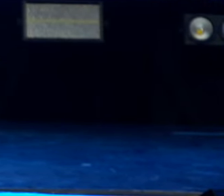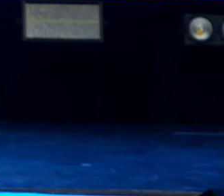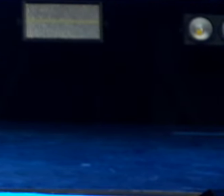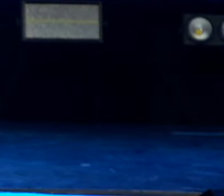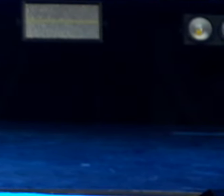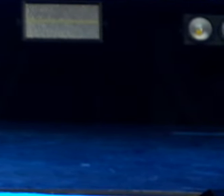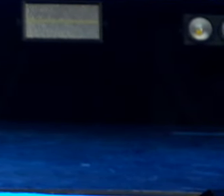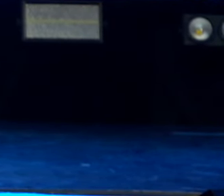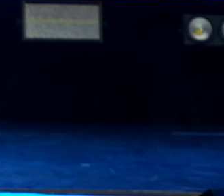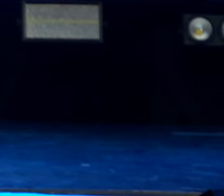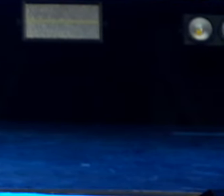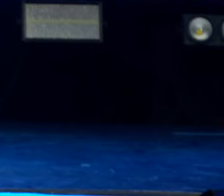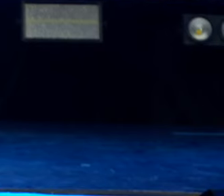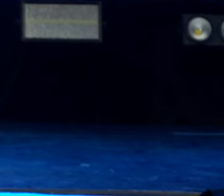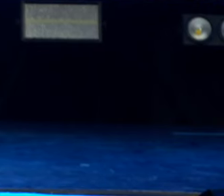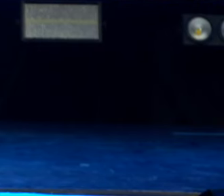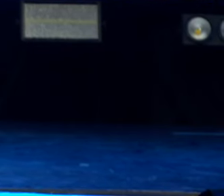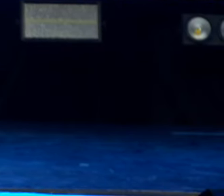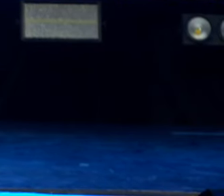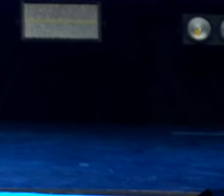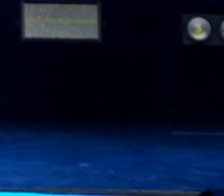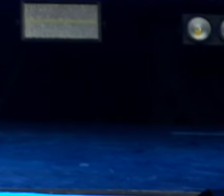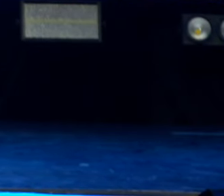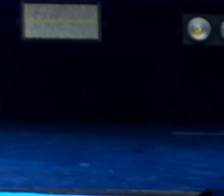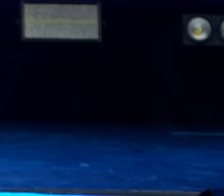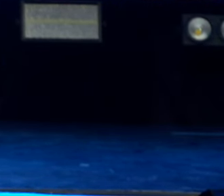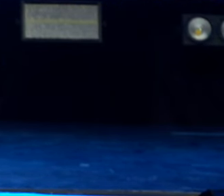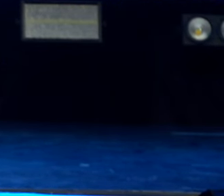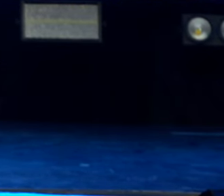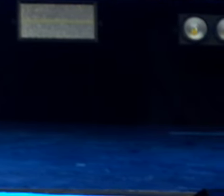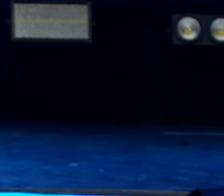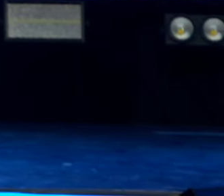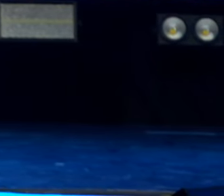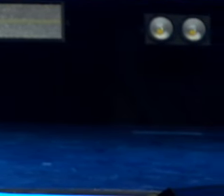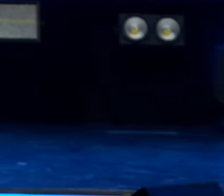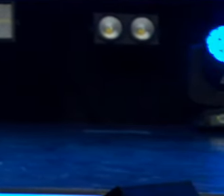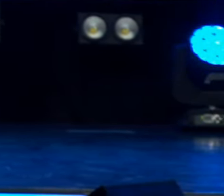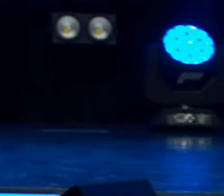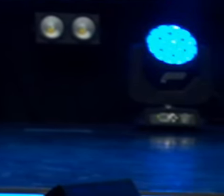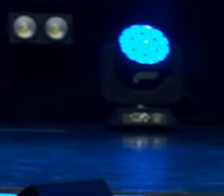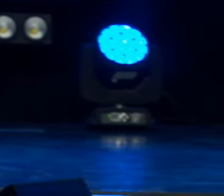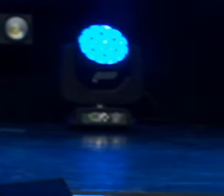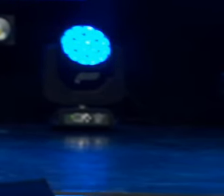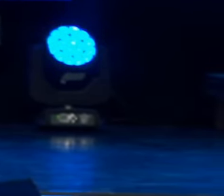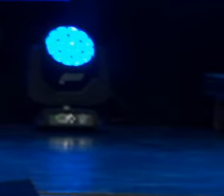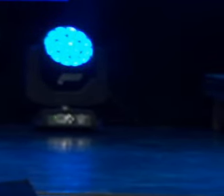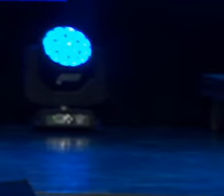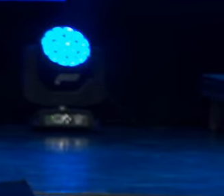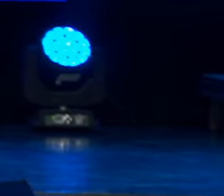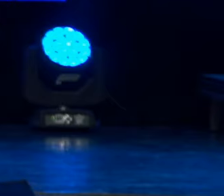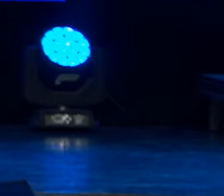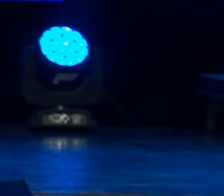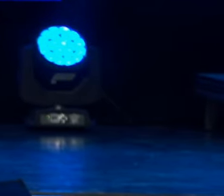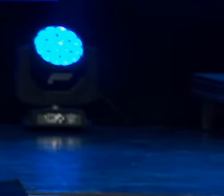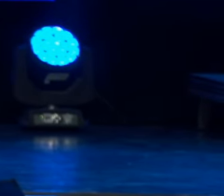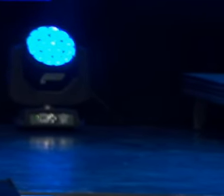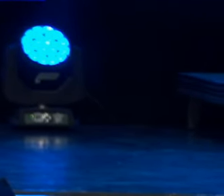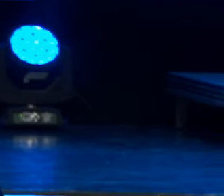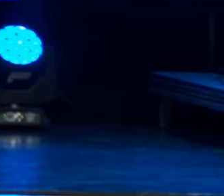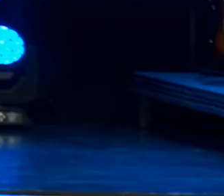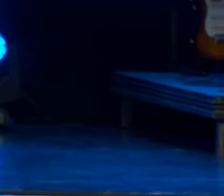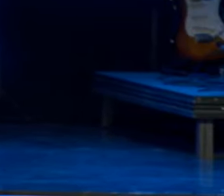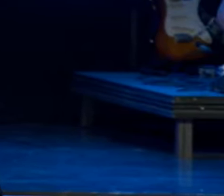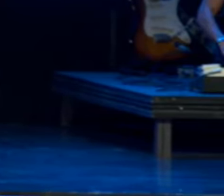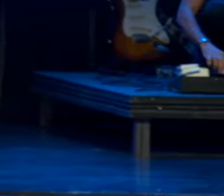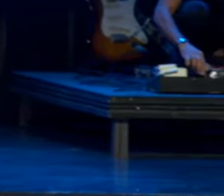mostrar, mas já que me deu a oportunidade, eu quero mostrar. Sabe quando você ganha uma coisa nova, que você fica assim, né? Ganha um relógio novo, então telefone novo, o cara fica assim, alô?